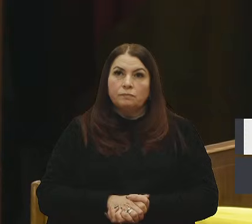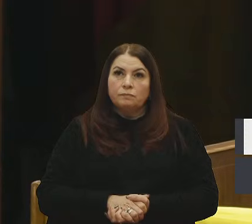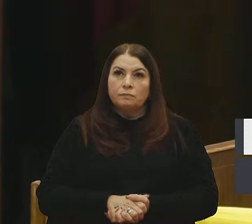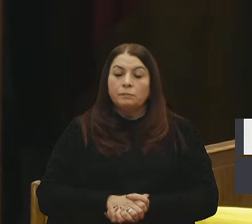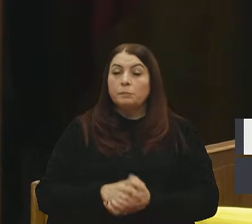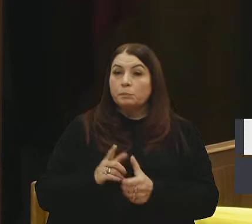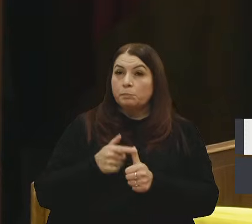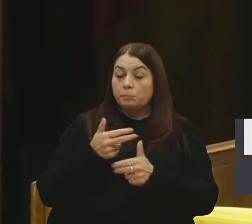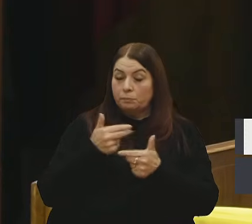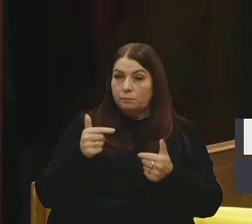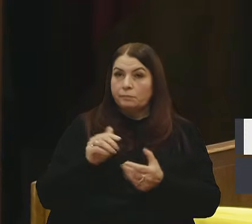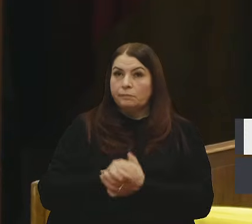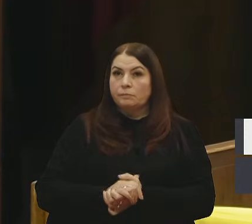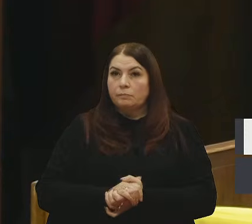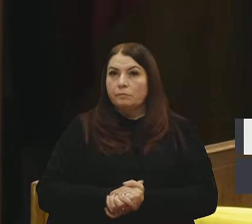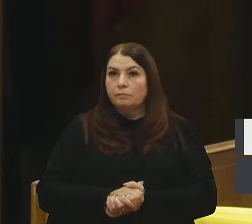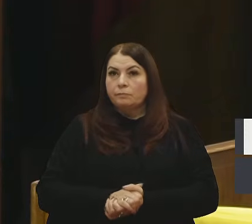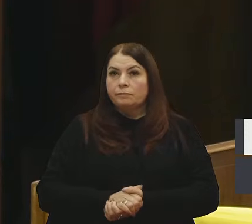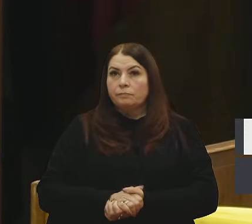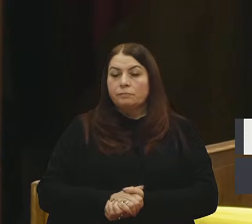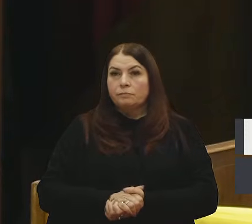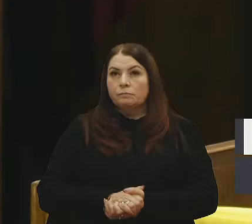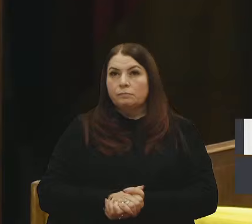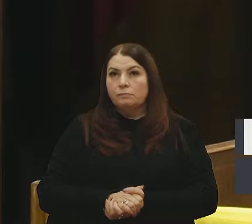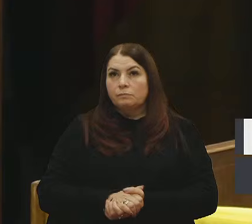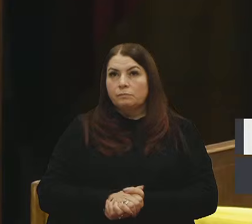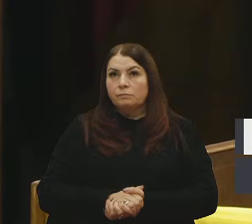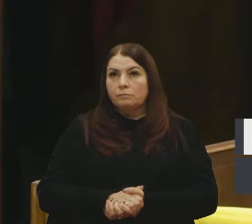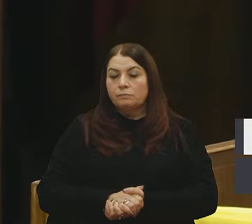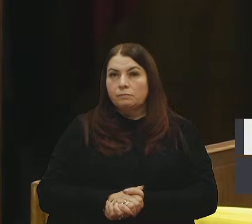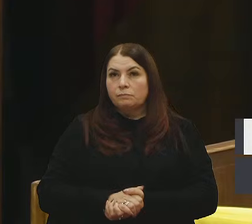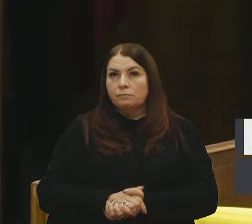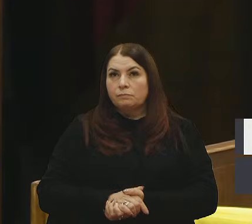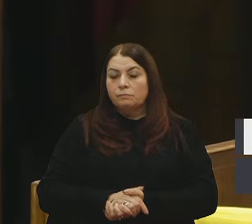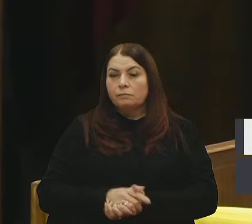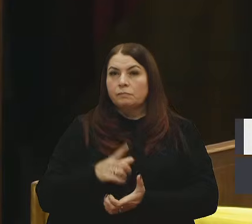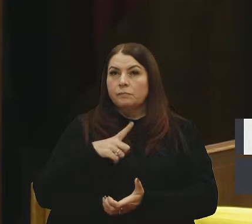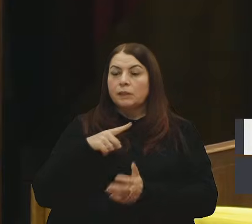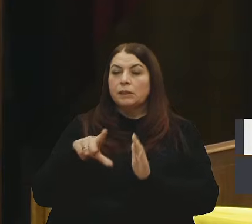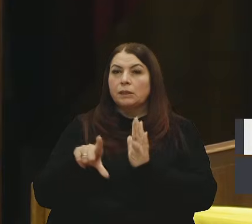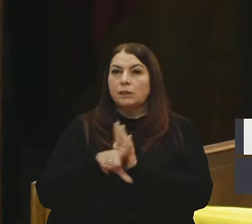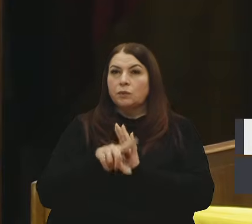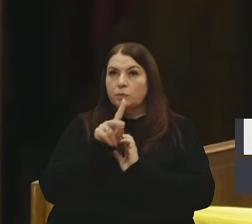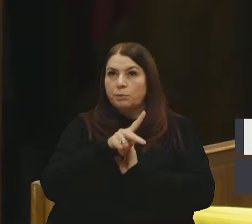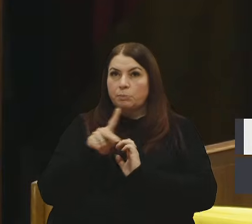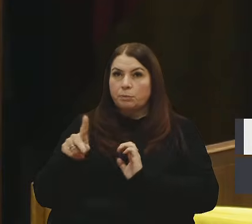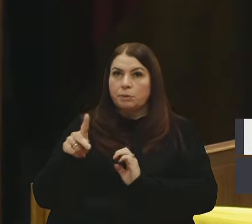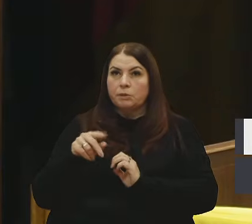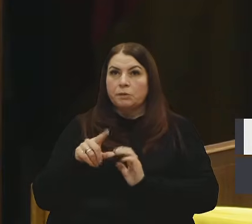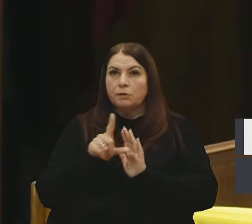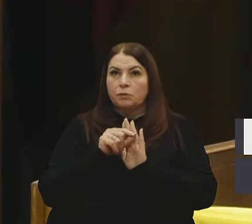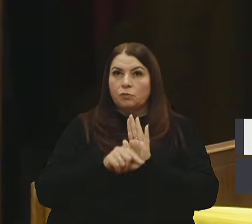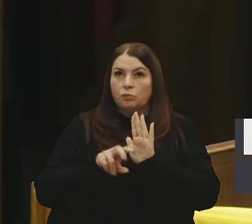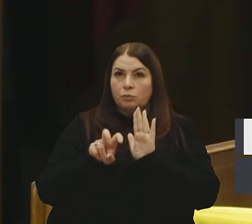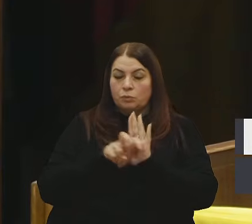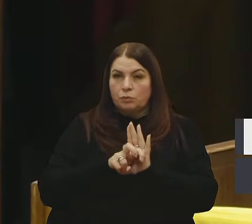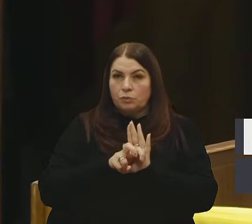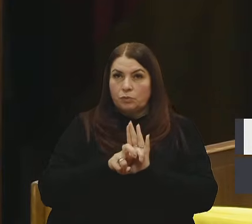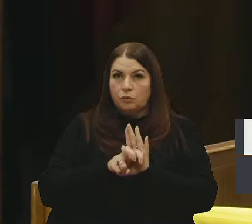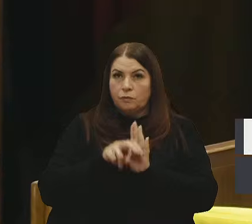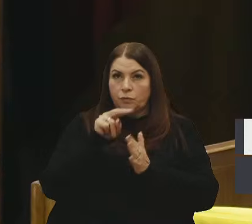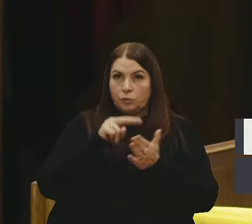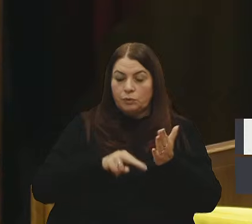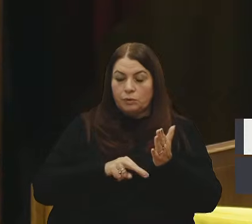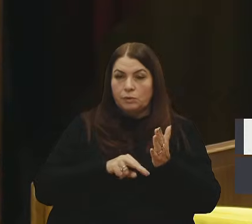Primeira coisa, tá? Tem aqui na lei das PPPs, artigo 5º. Eu vou só ler o